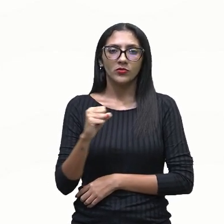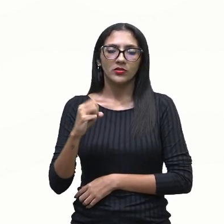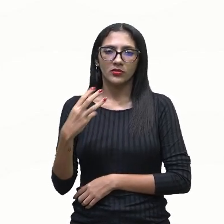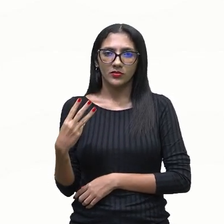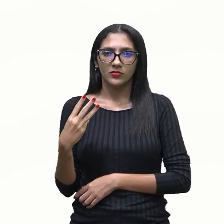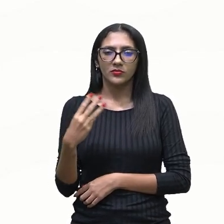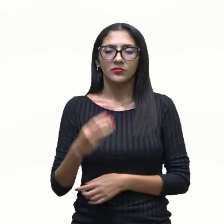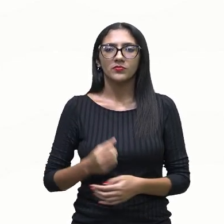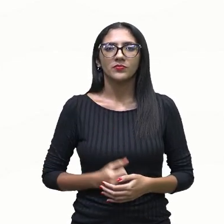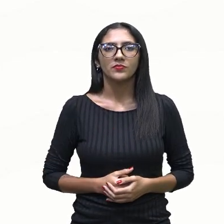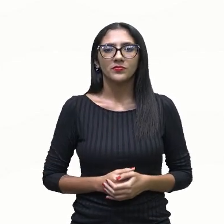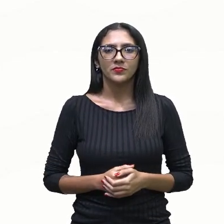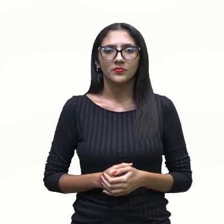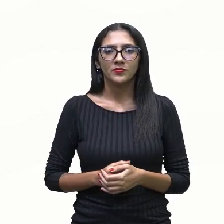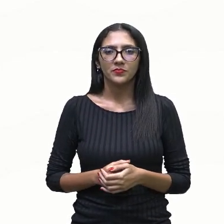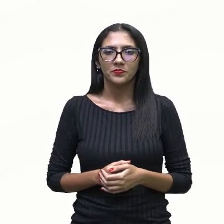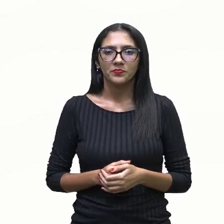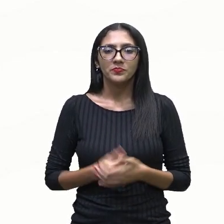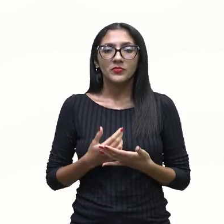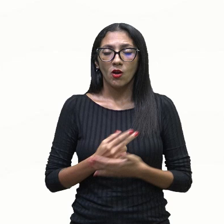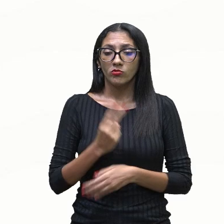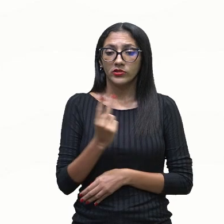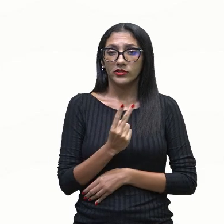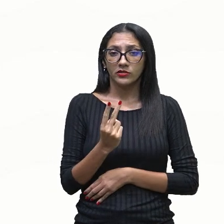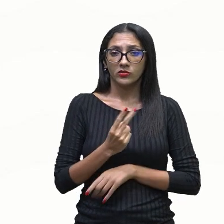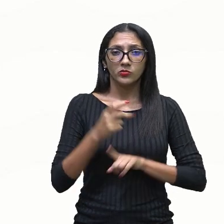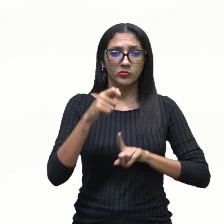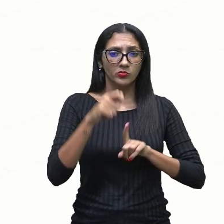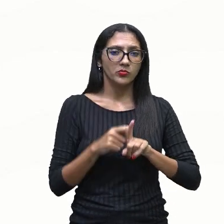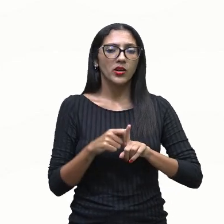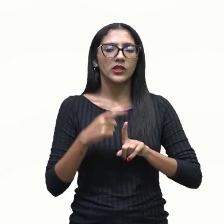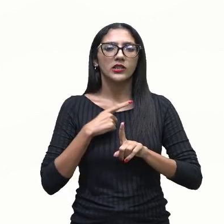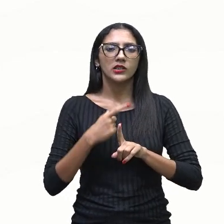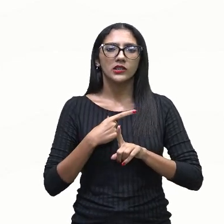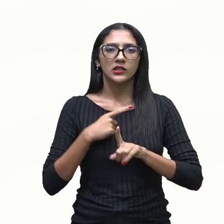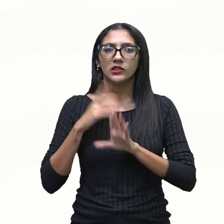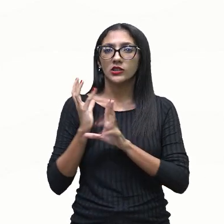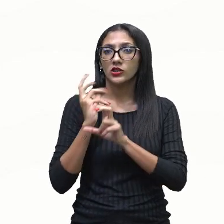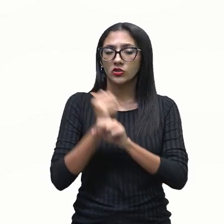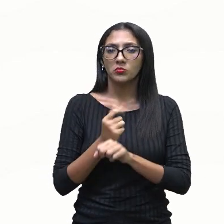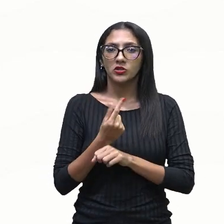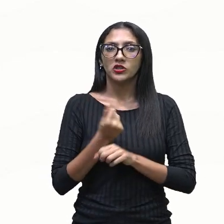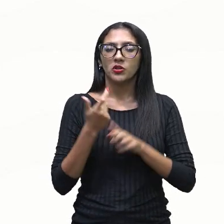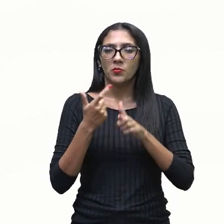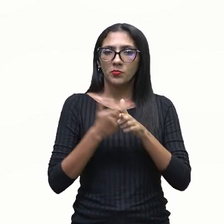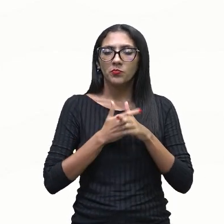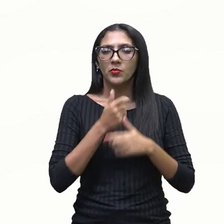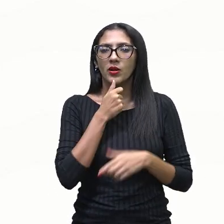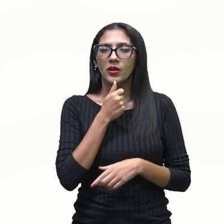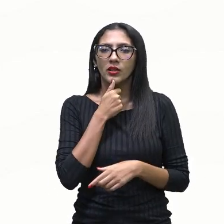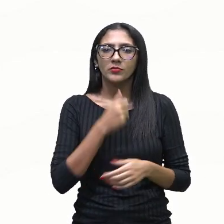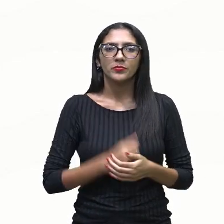583. Então, no segundo mês, o saldo devedor do Fábio é de